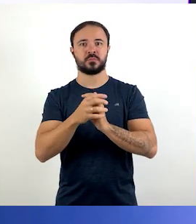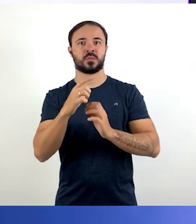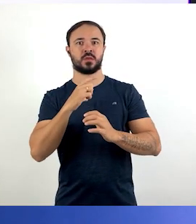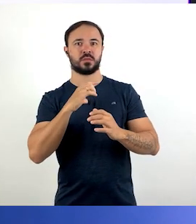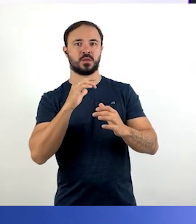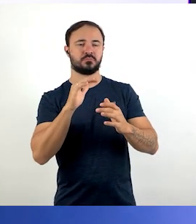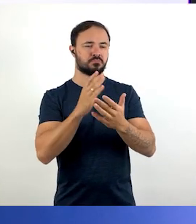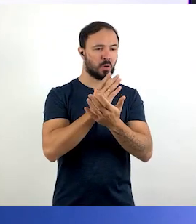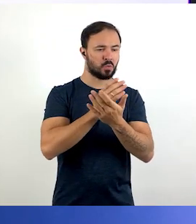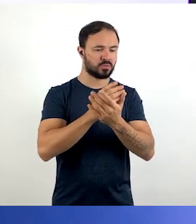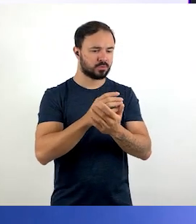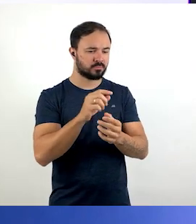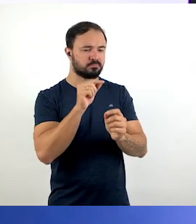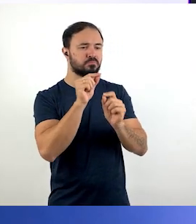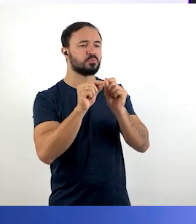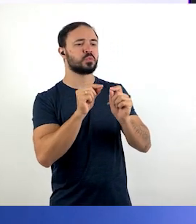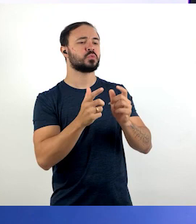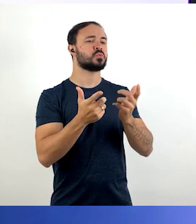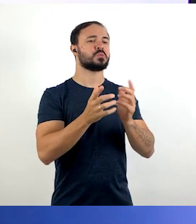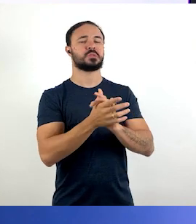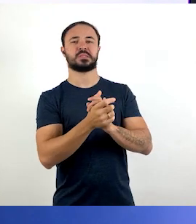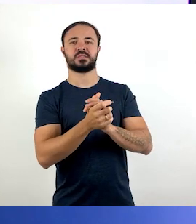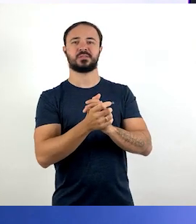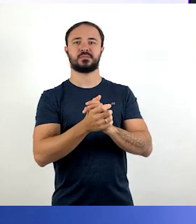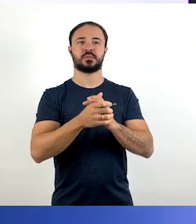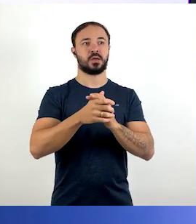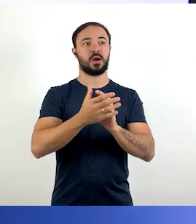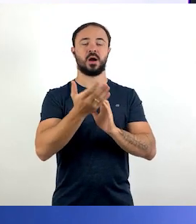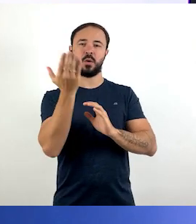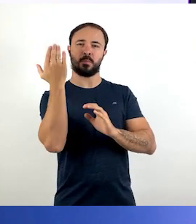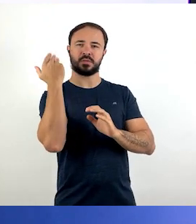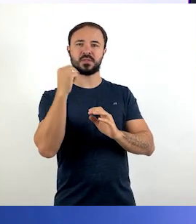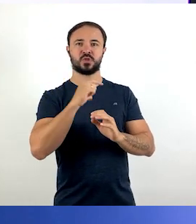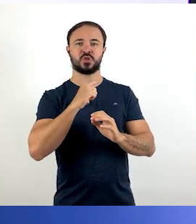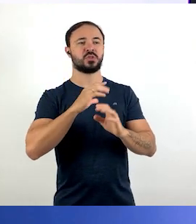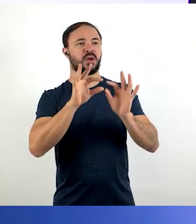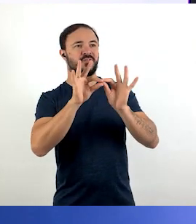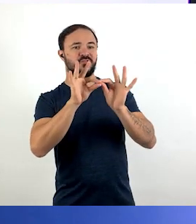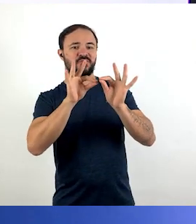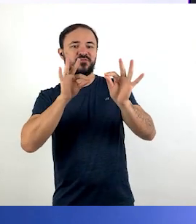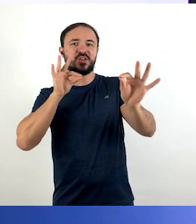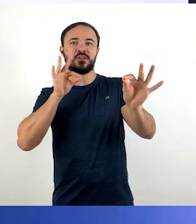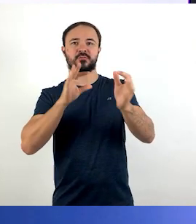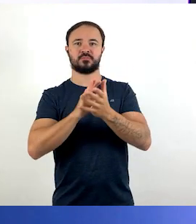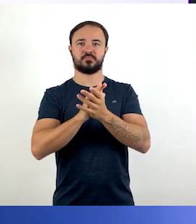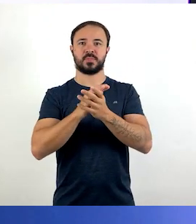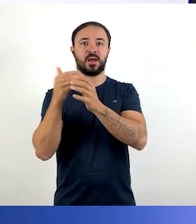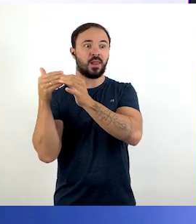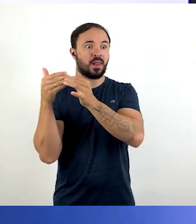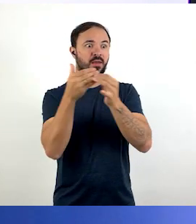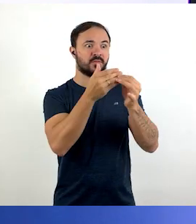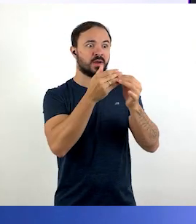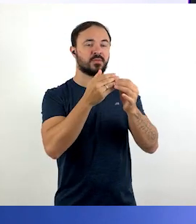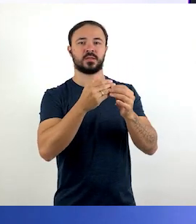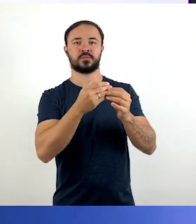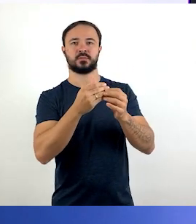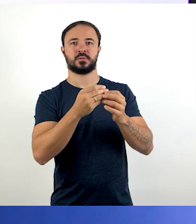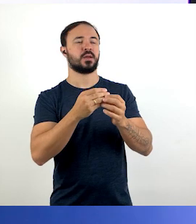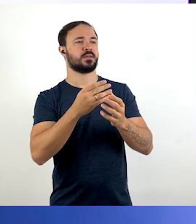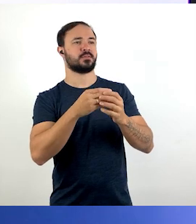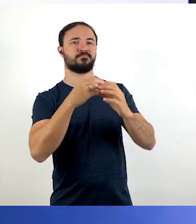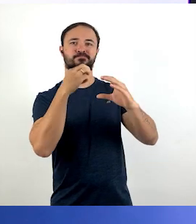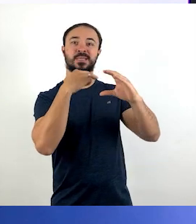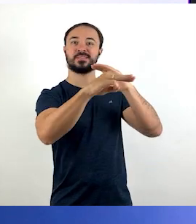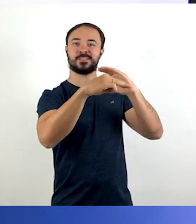composto por alguns botões, geralmente os primeiros tinham um fio, por onde eram transmitidos impulsos elétricos entre